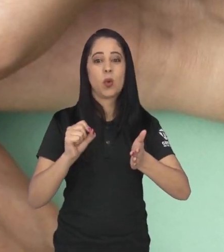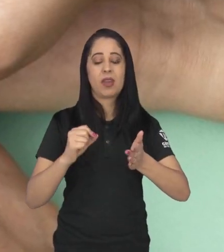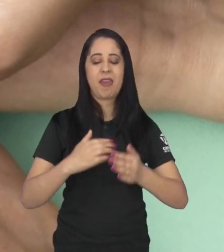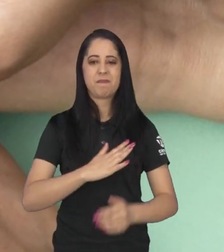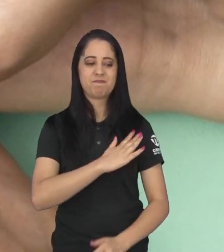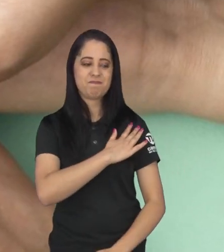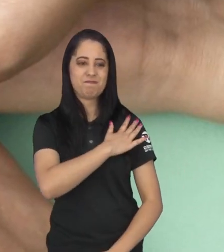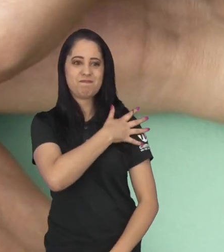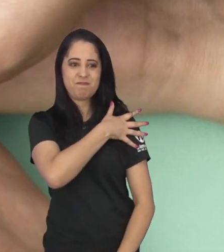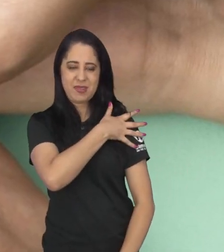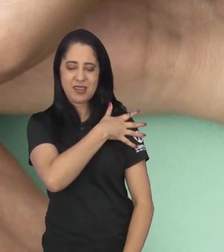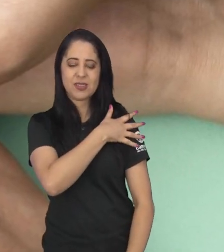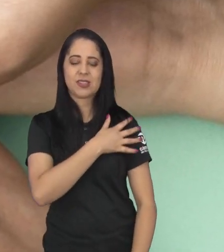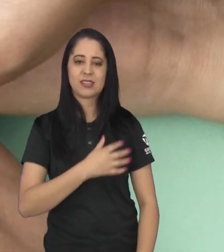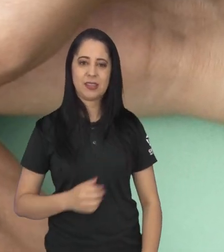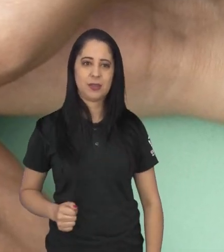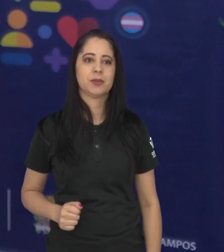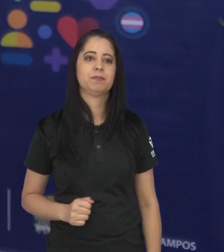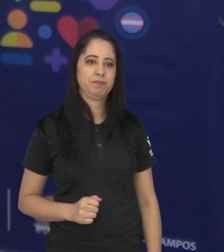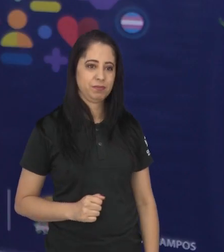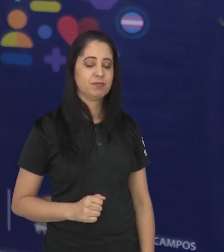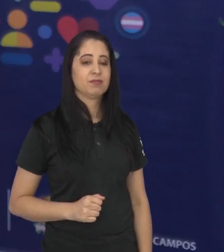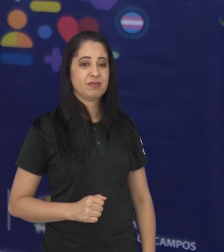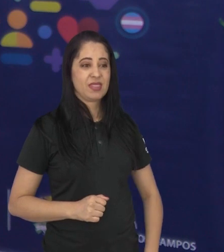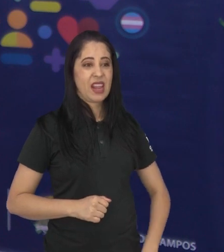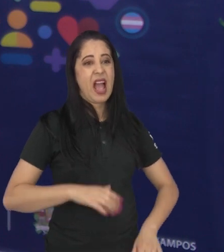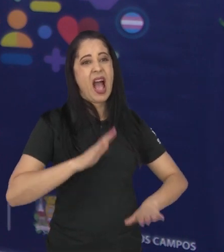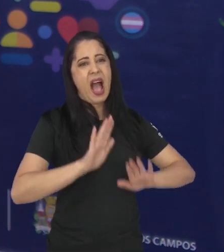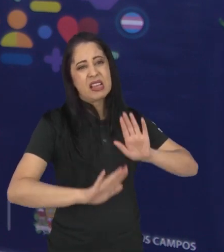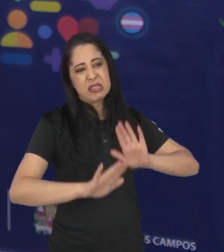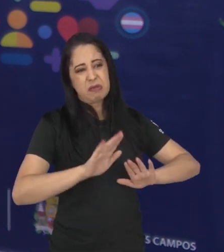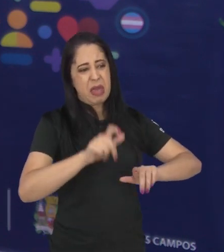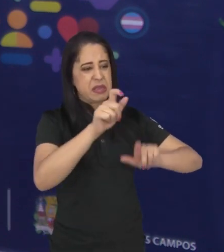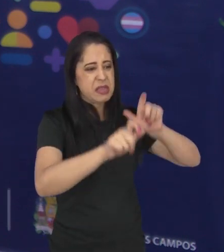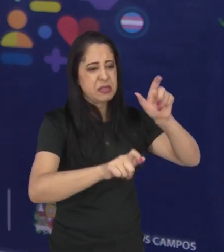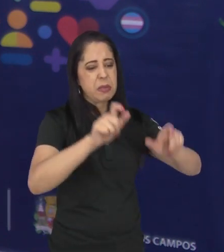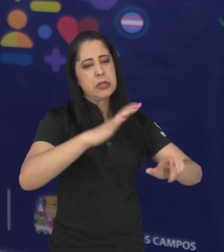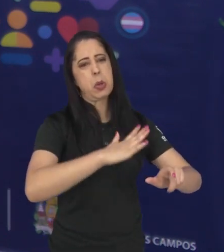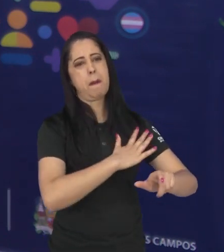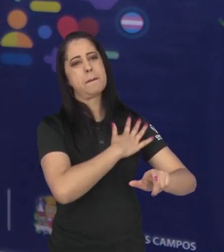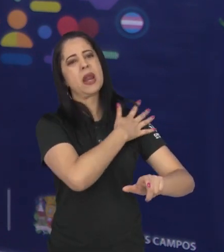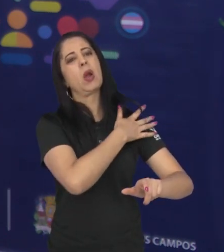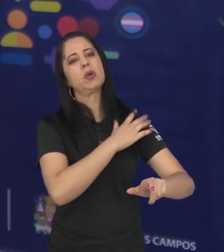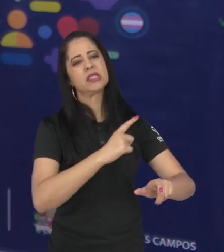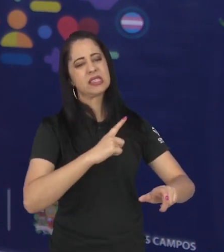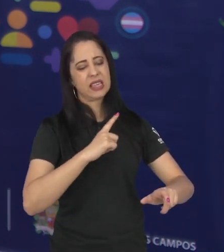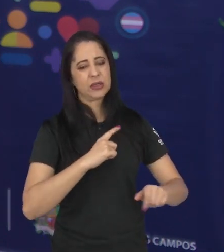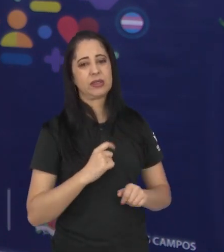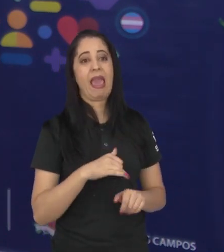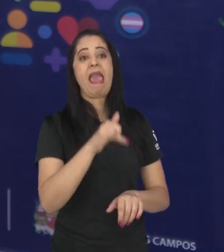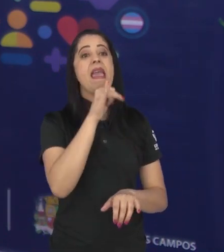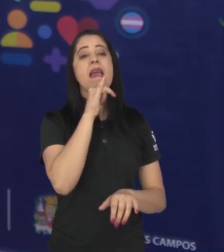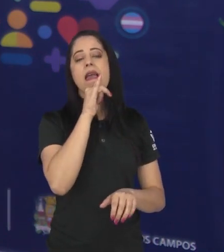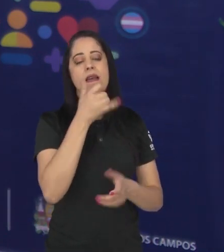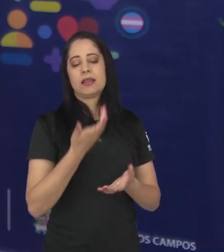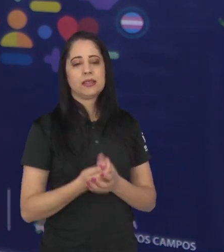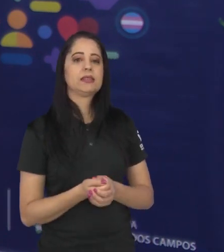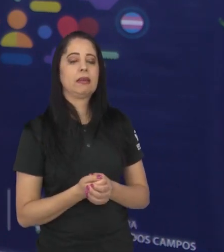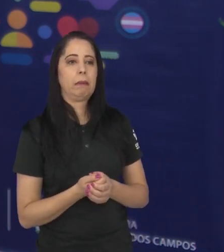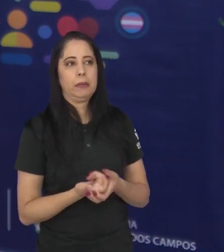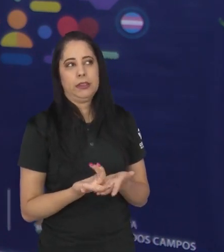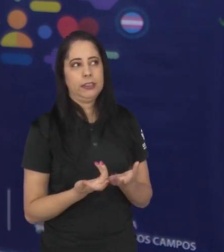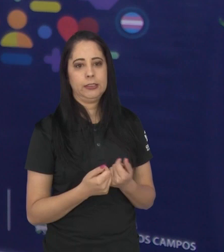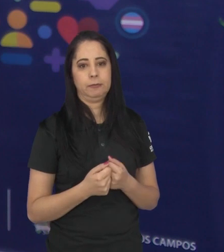ser quebrada é o preconceito. Às vezes os próprios pacientes têm preconceito consigo mesmo, Eu dou um